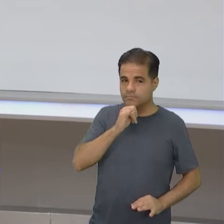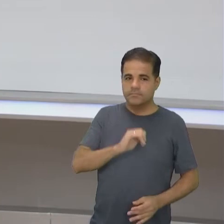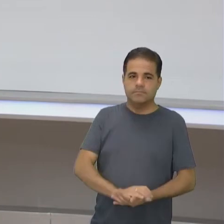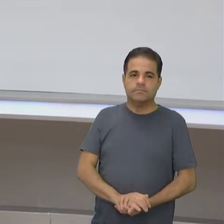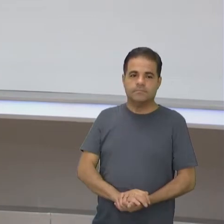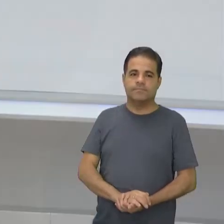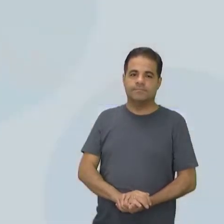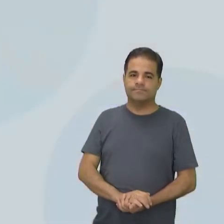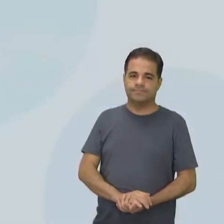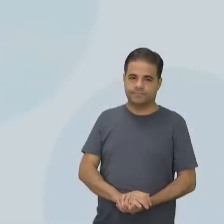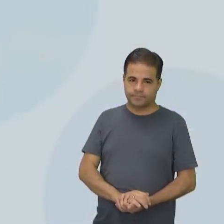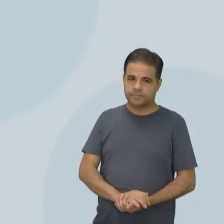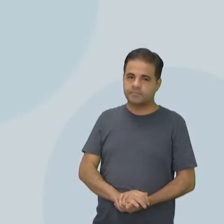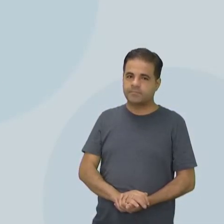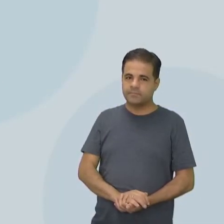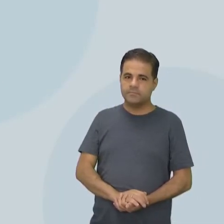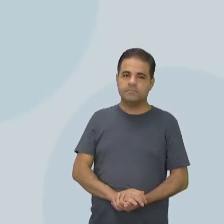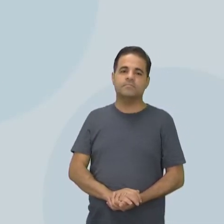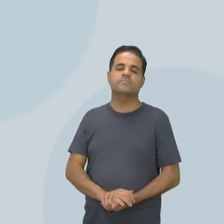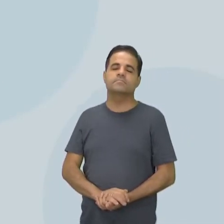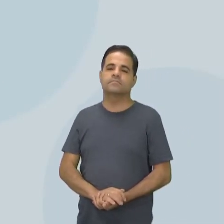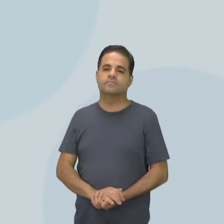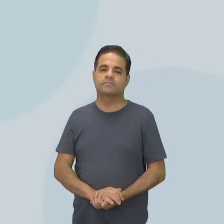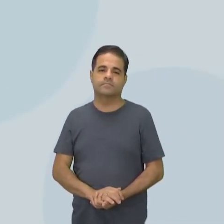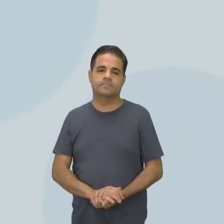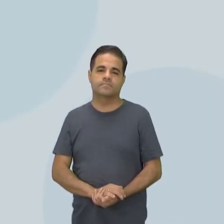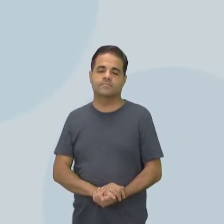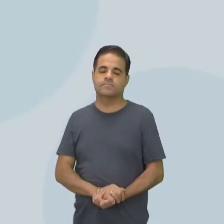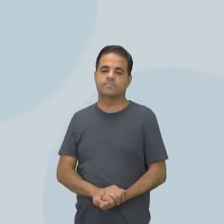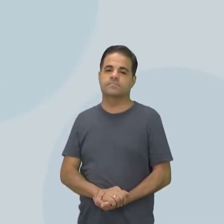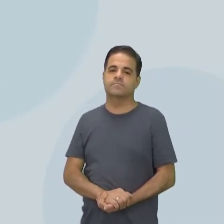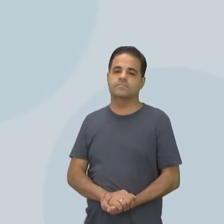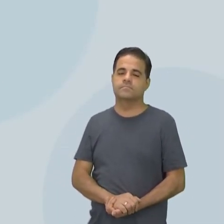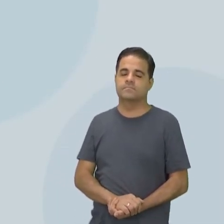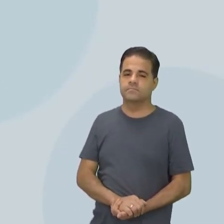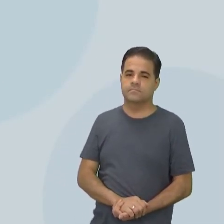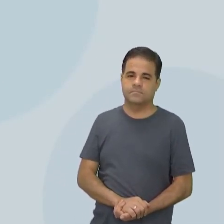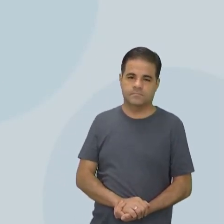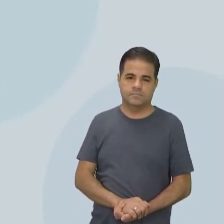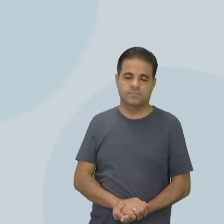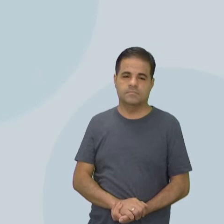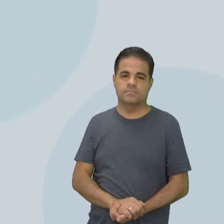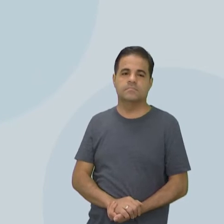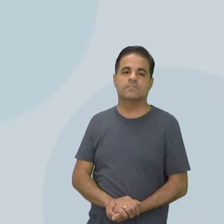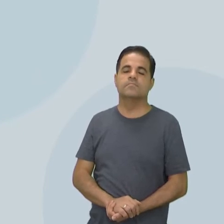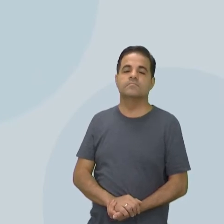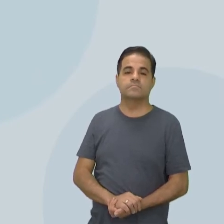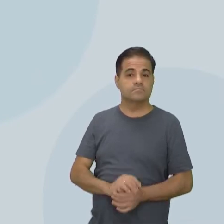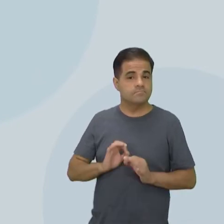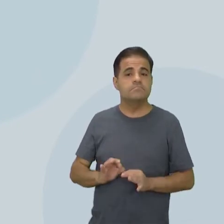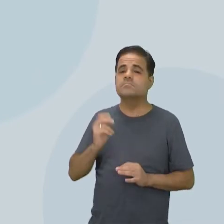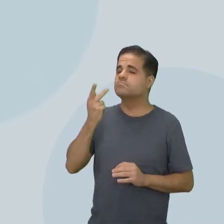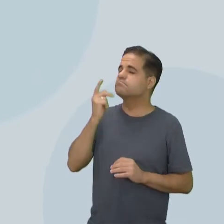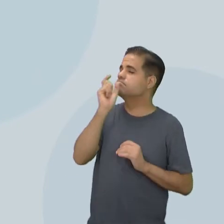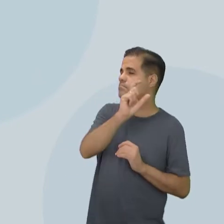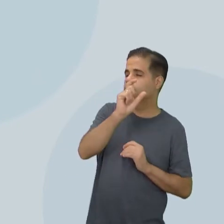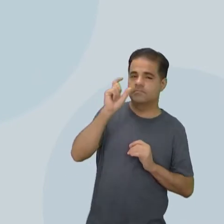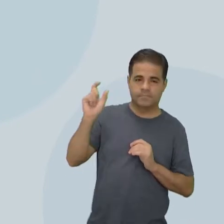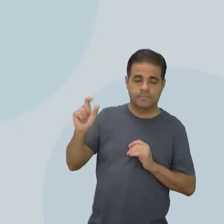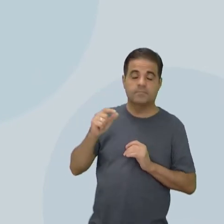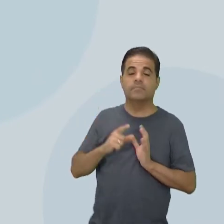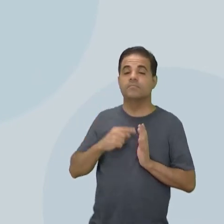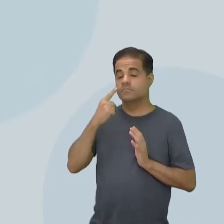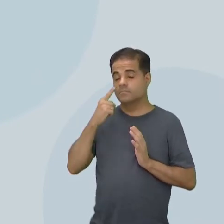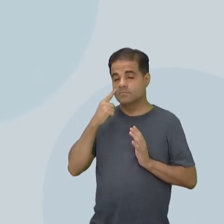só. 2021 joins top 7 warmest years on record. WMO. Então,